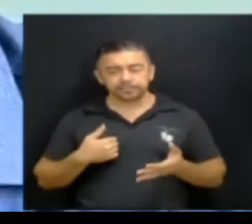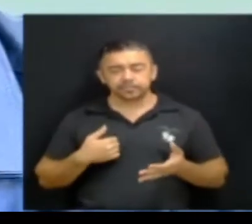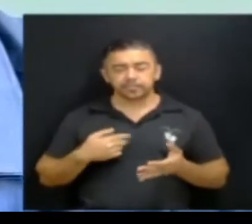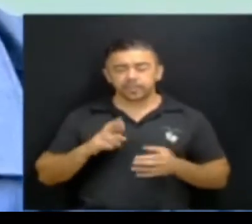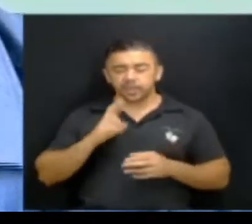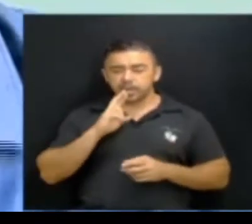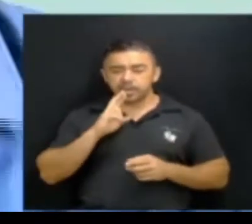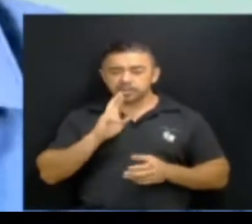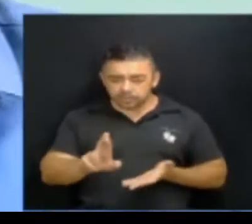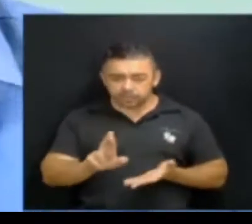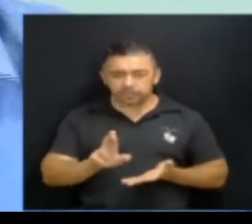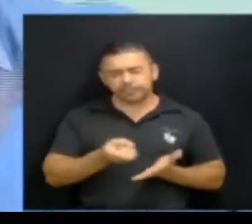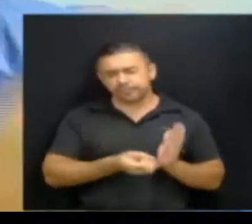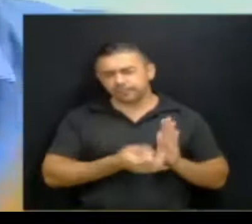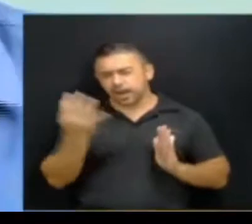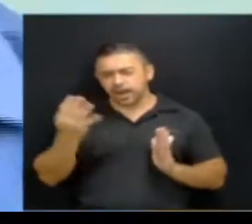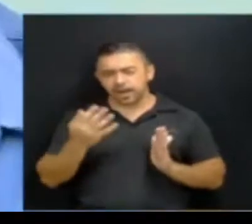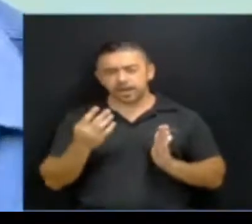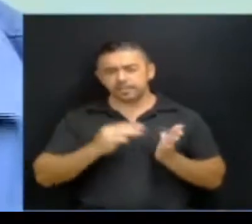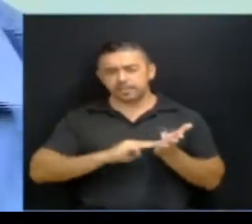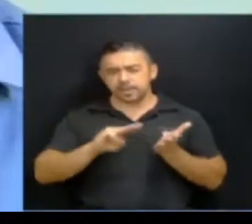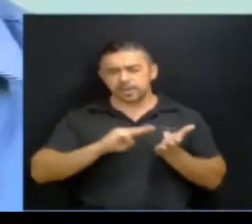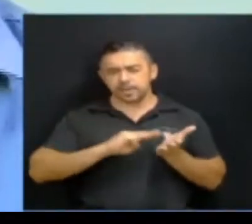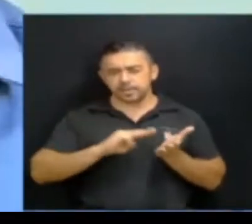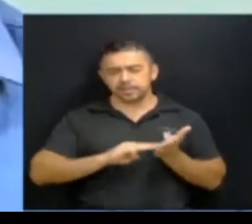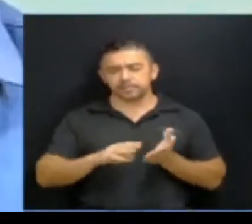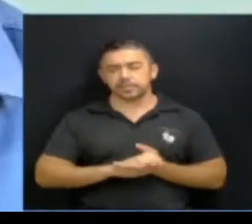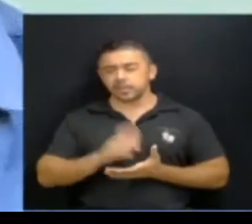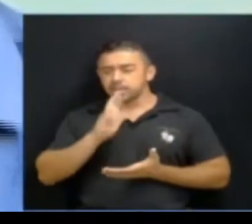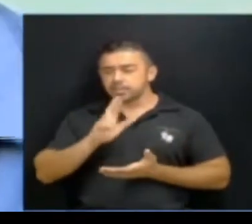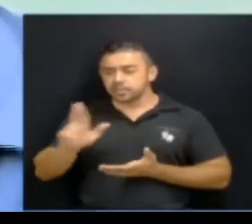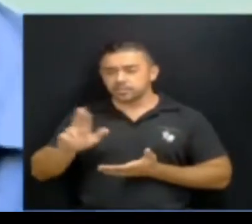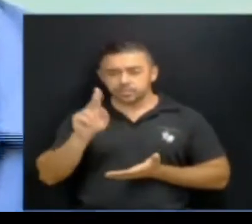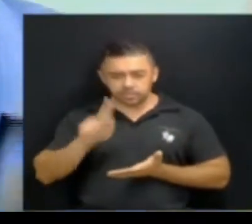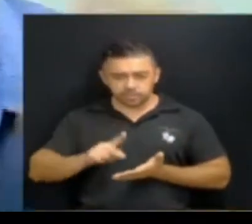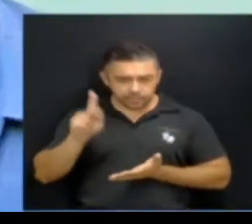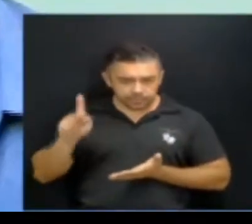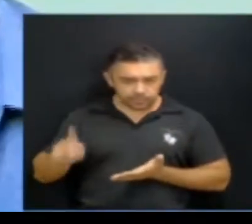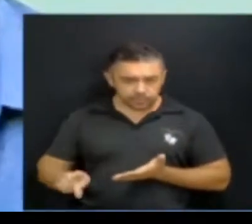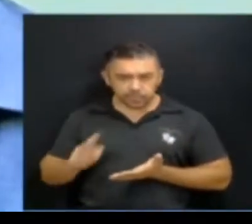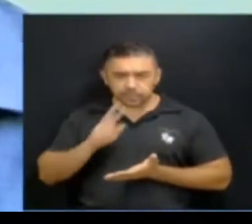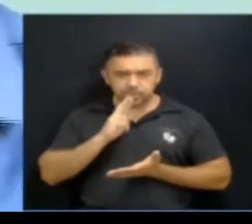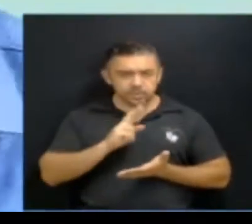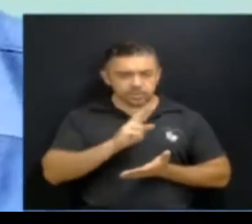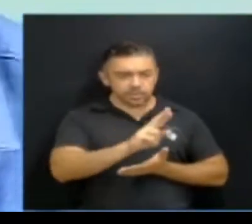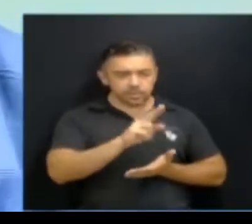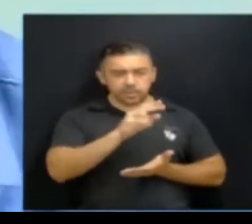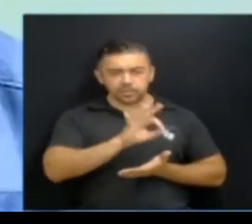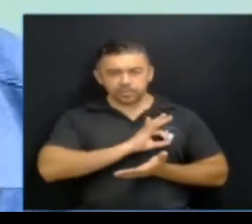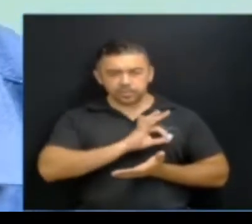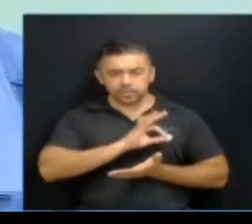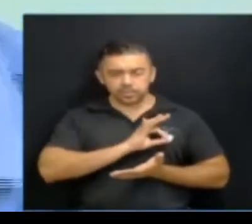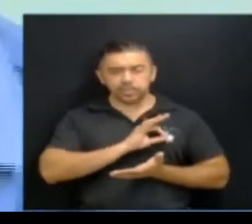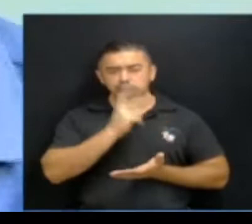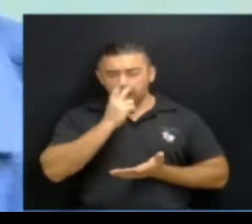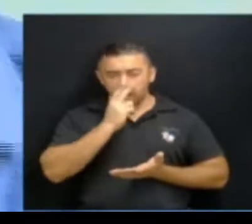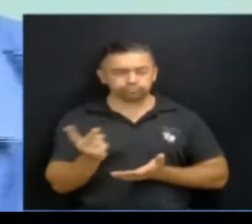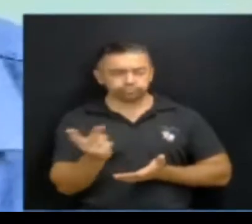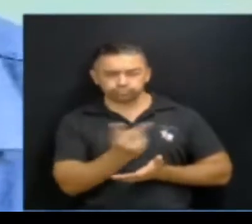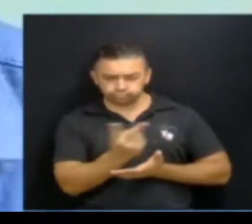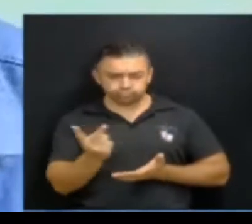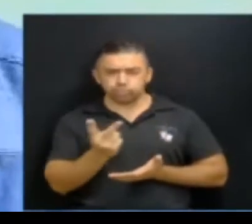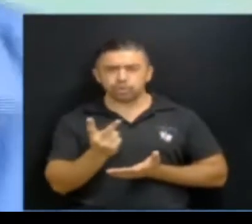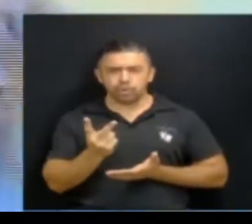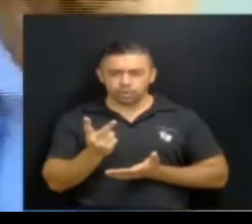inúmeras mensagens no meu celular. Como respondi para os professores, como respondi para os policiais, e acho legítimo que eles